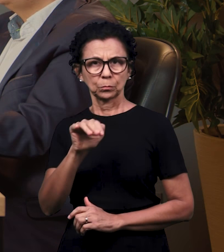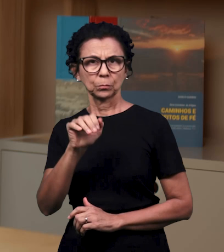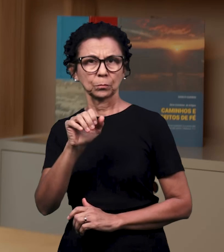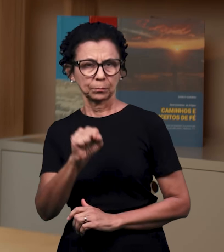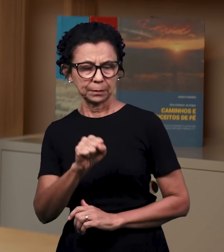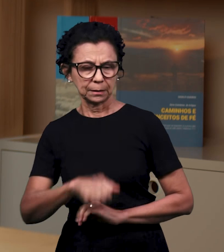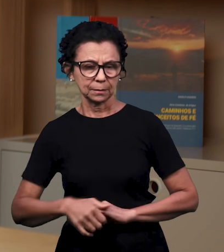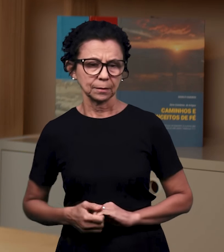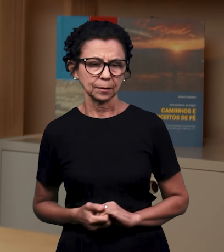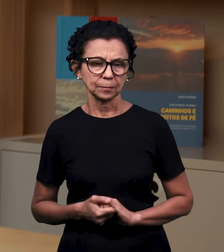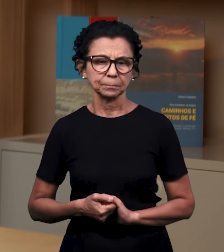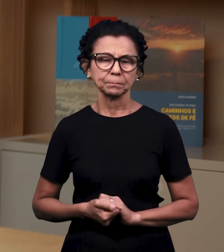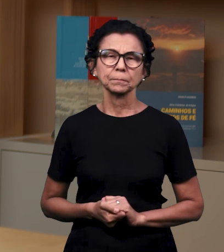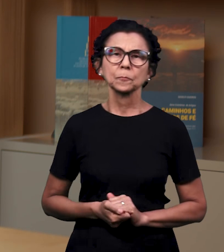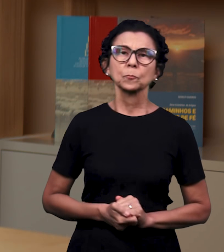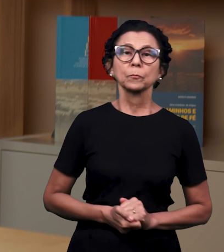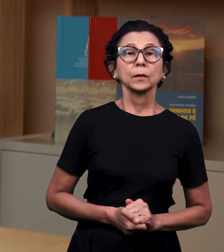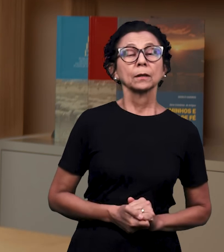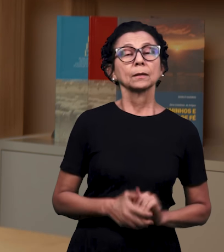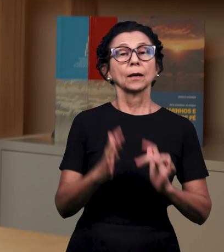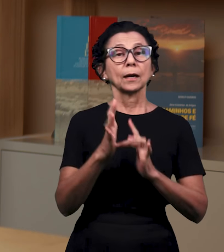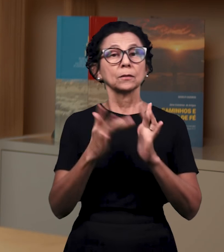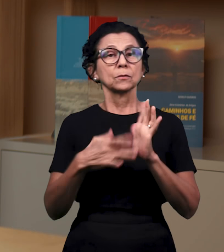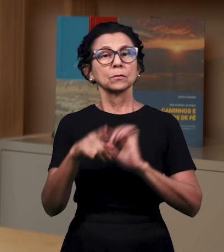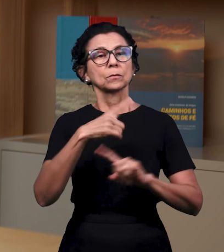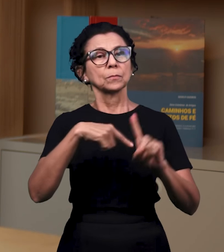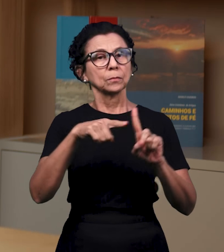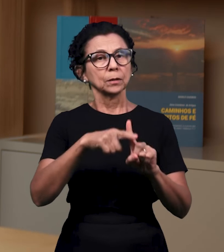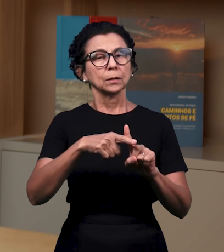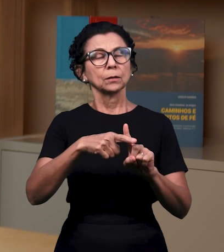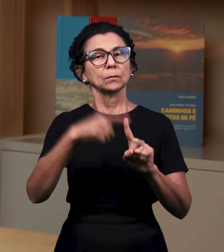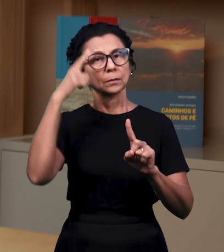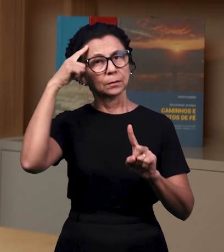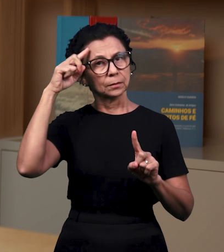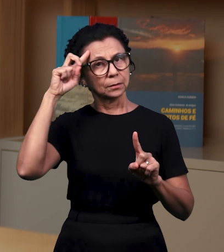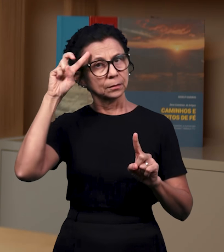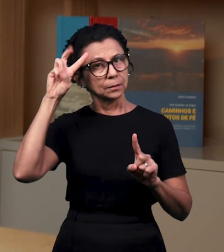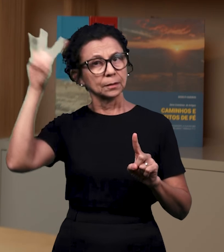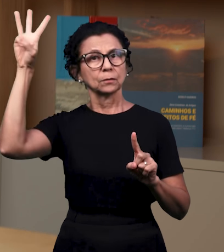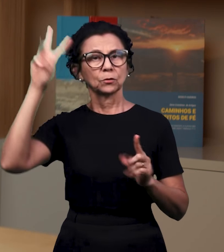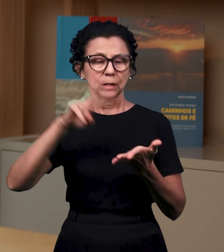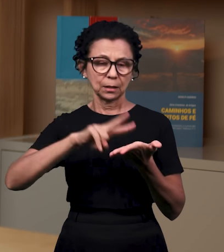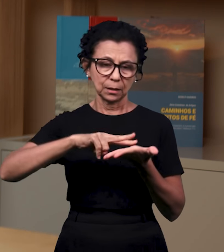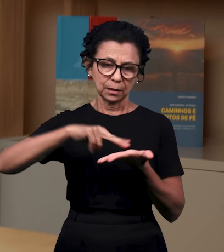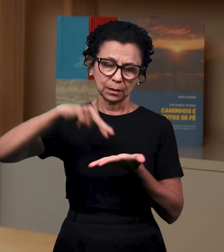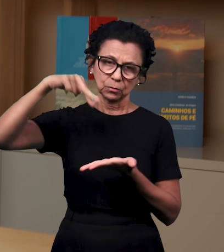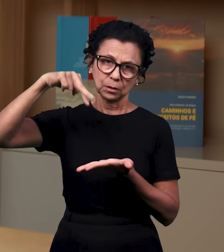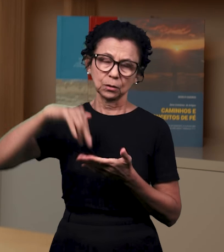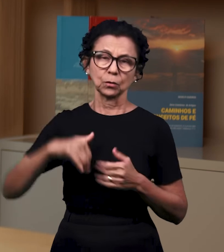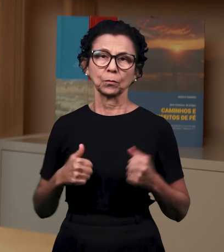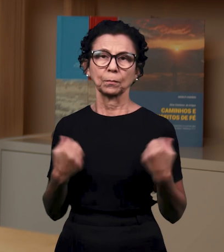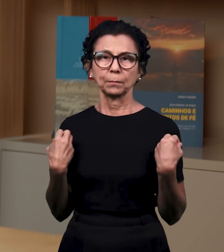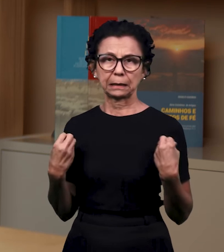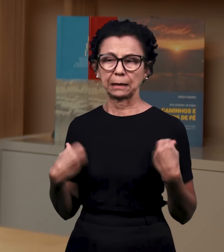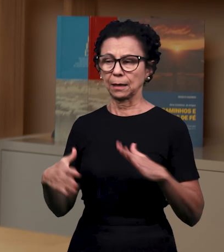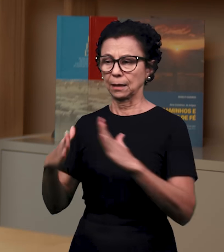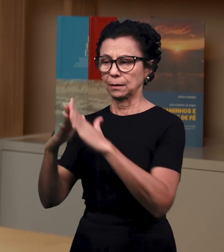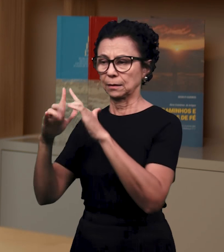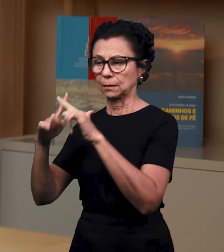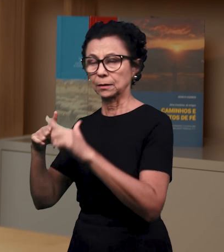se iniciou, Jesus morreu e ressuscitou para que a igreja pudesse viver uma experiência com ele. E